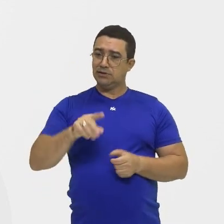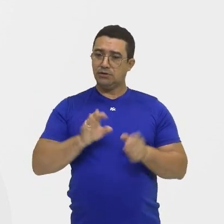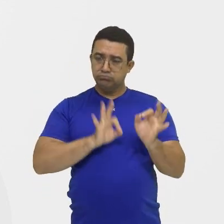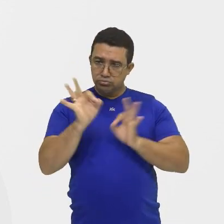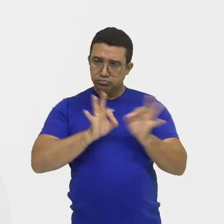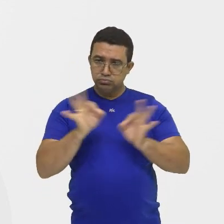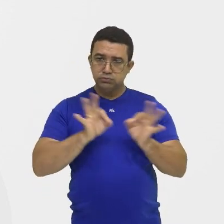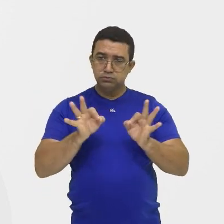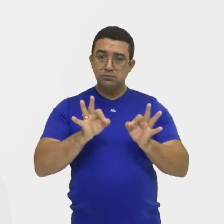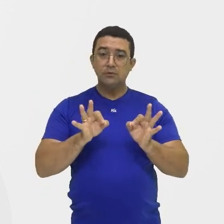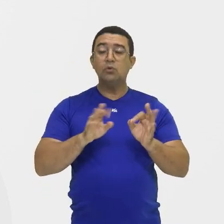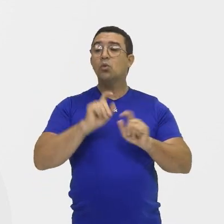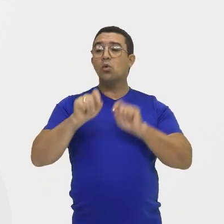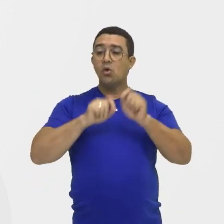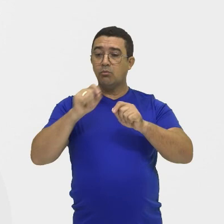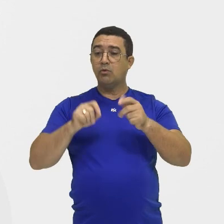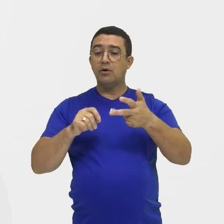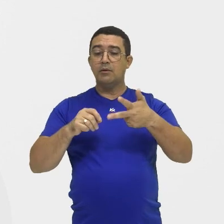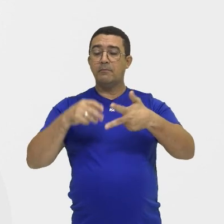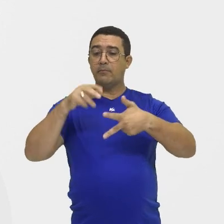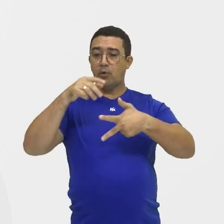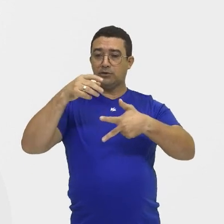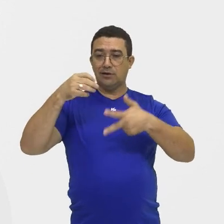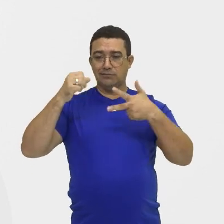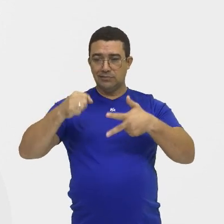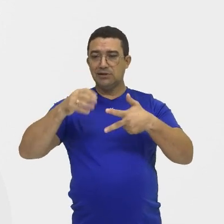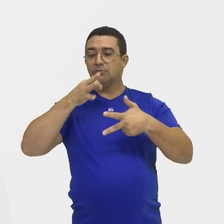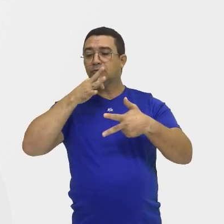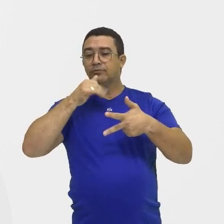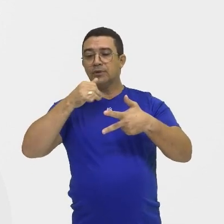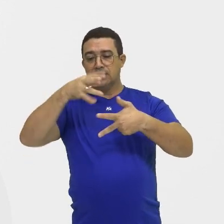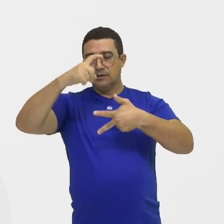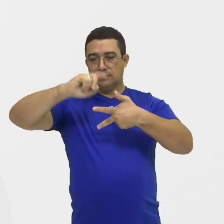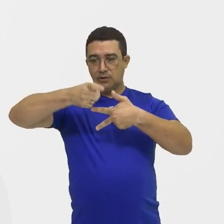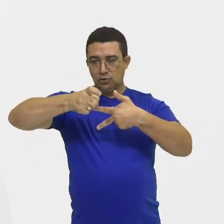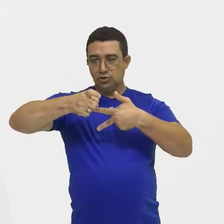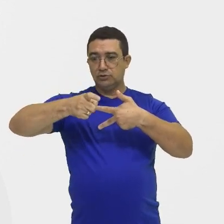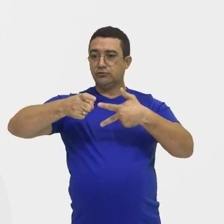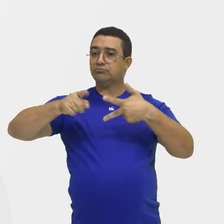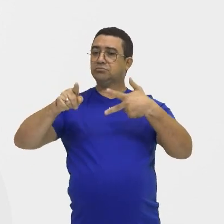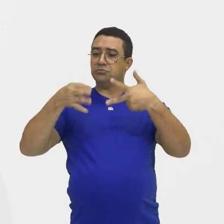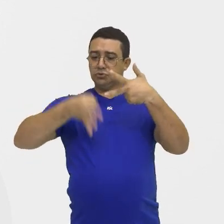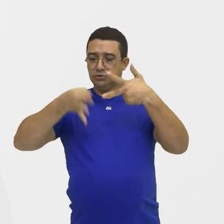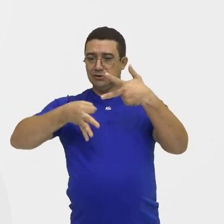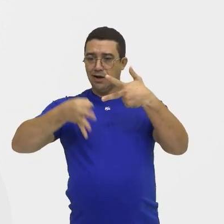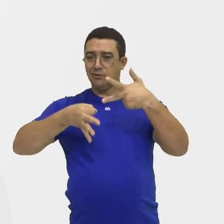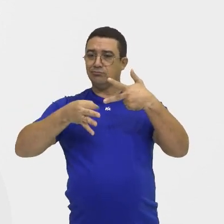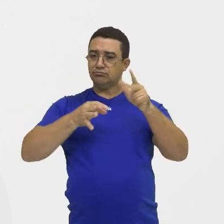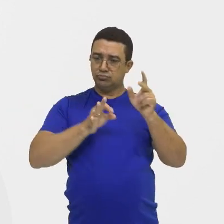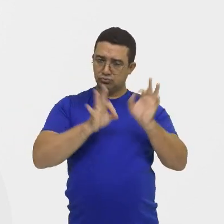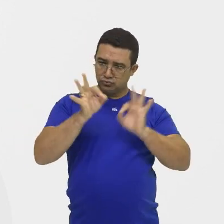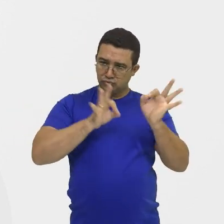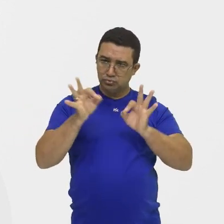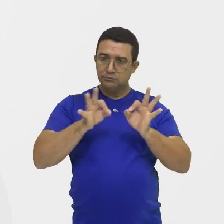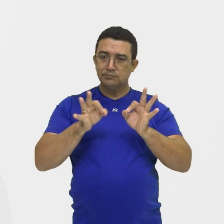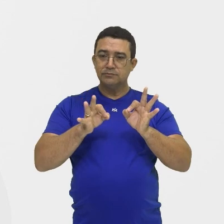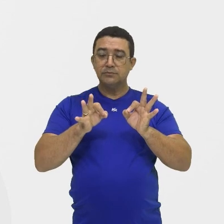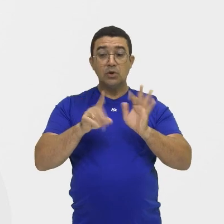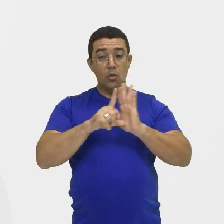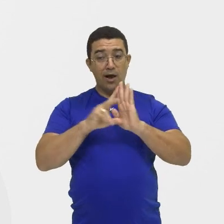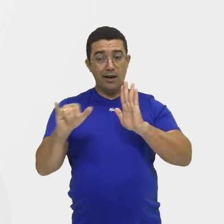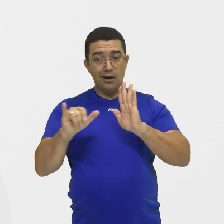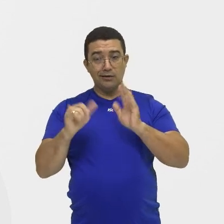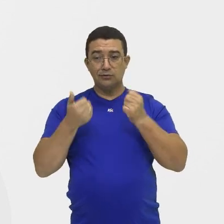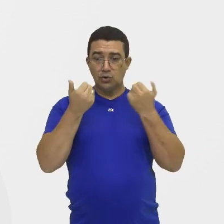que poderes? O Poder Executivo e o Poder Judiciário. Ela diz o seguinte, a lei trouxe para o Estado